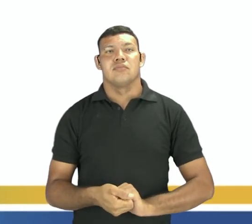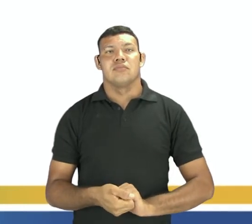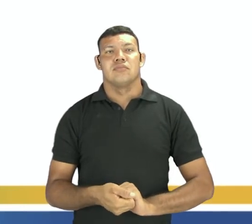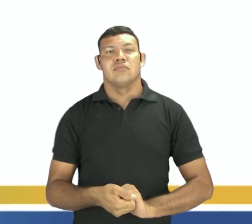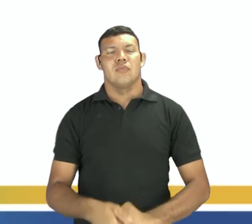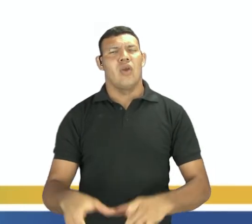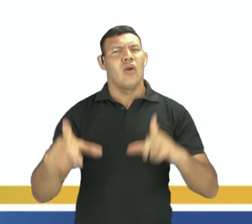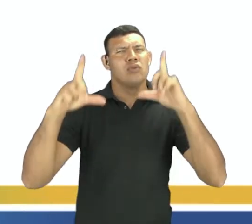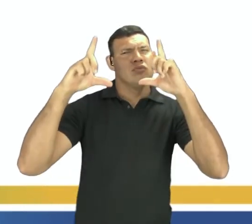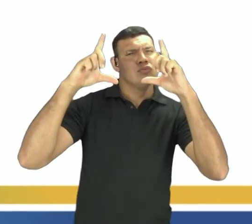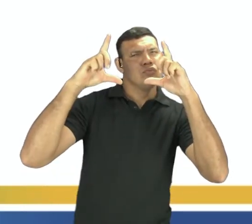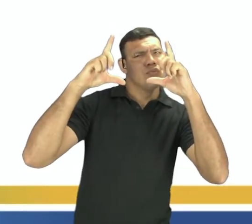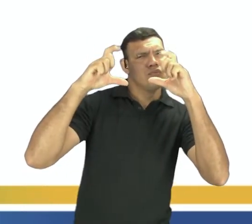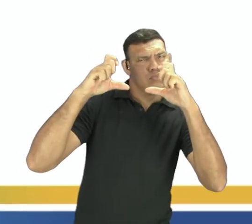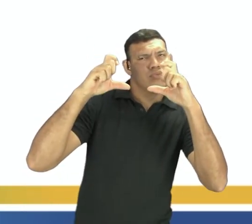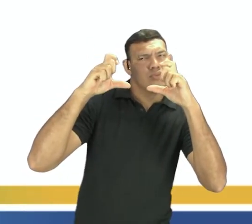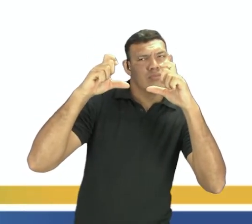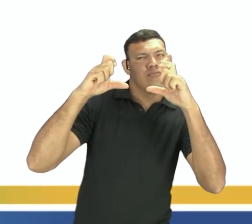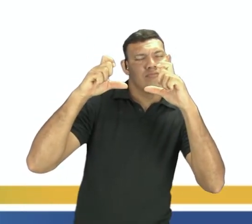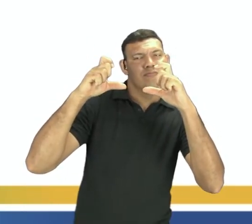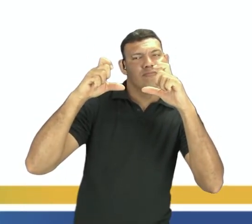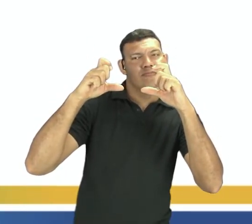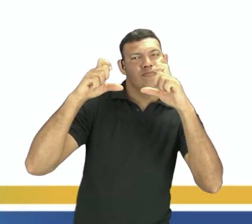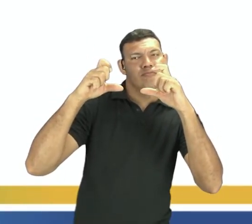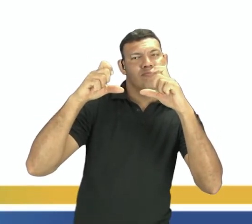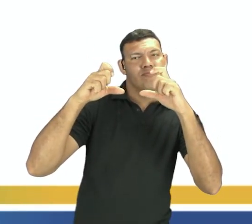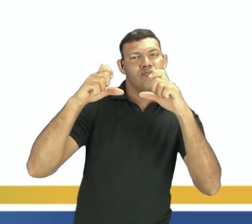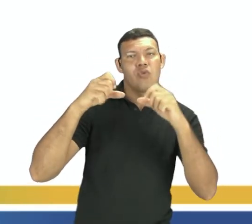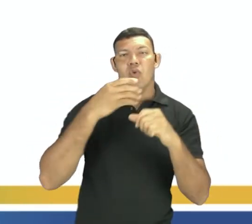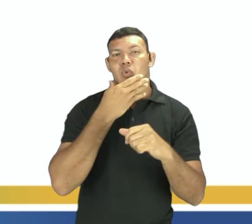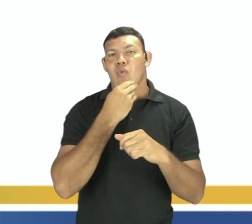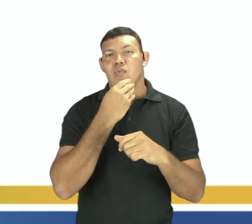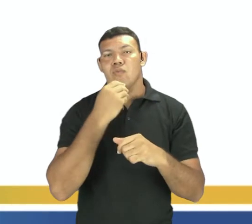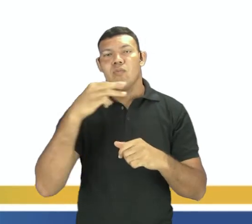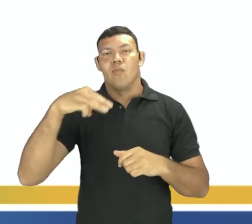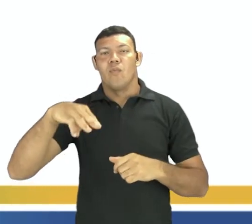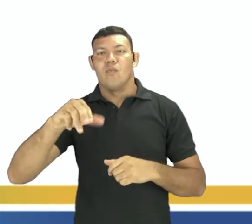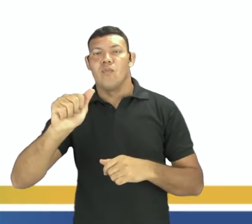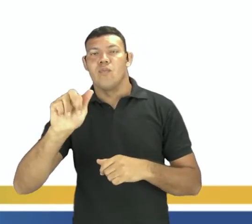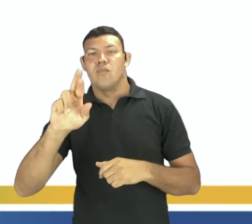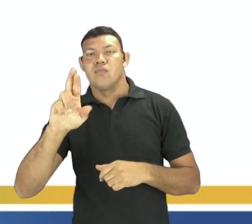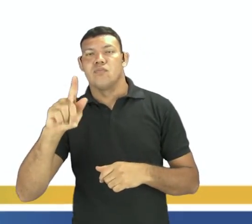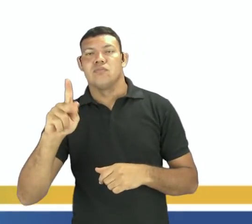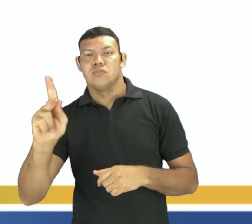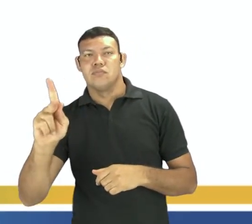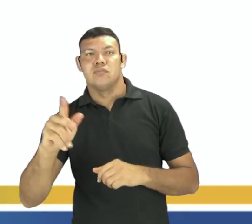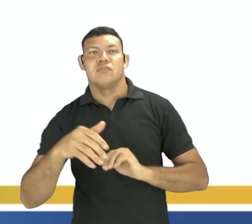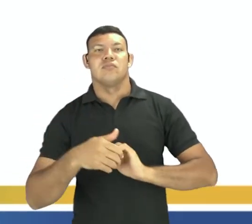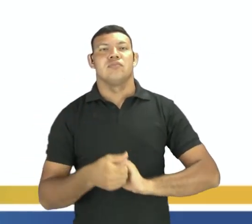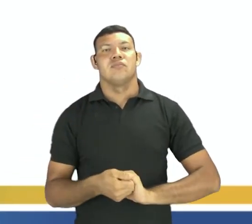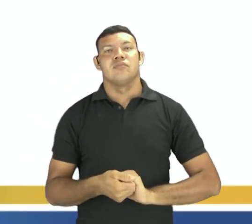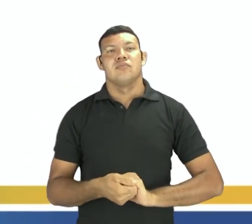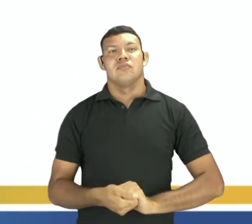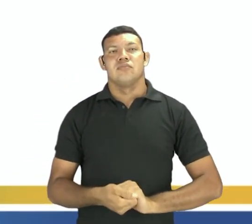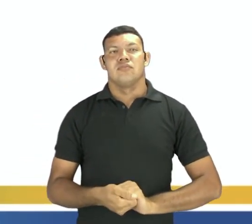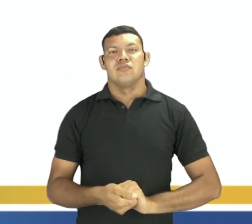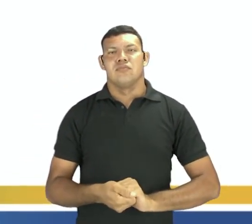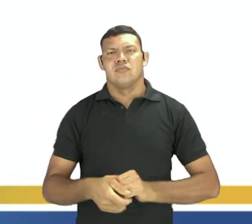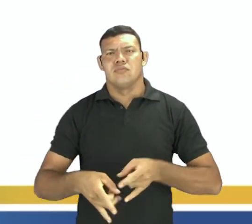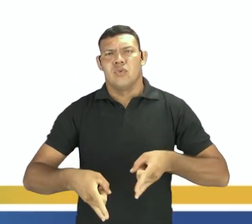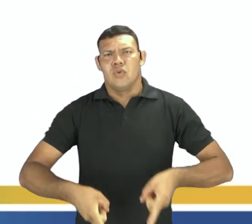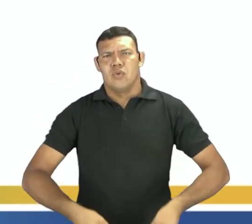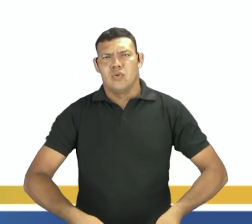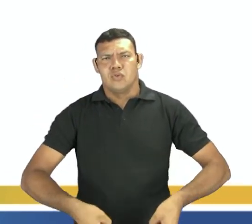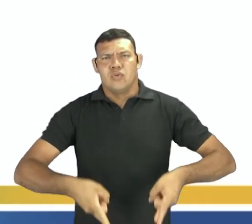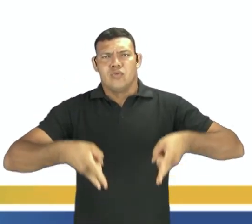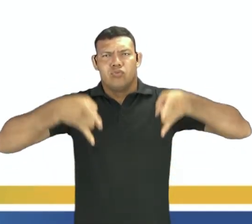foi tirada por Mark. A building was bought in Rio Branco this month. Um prédio, uma construção